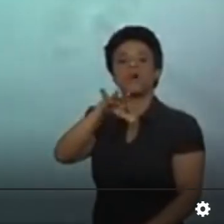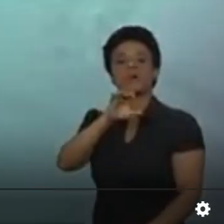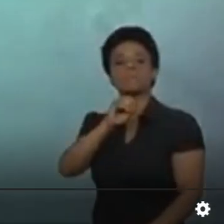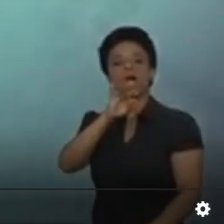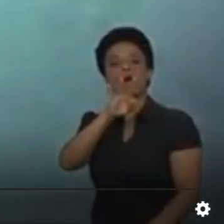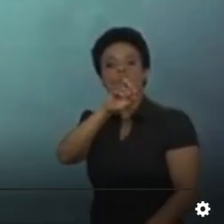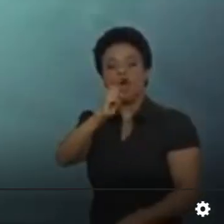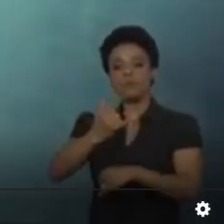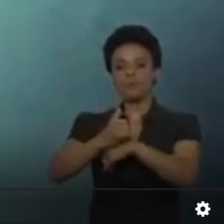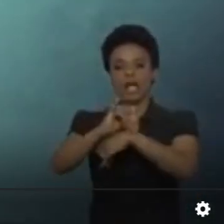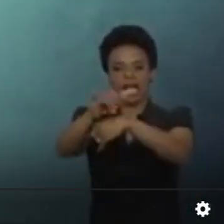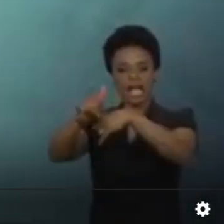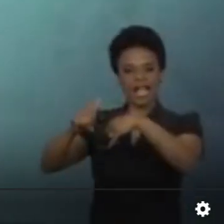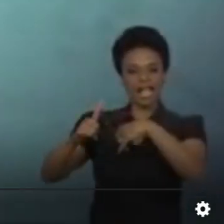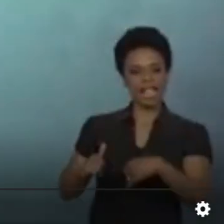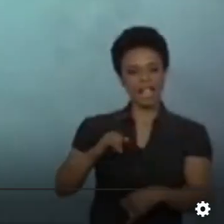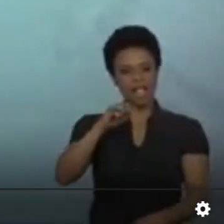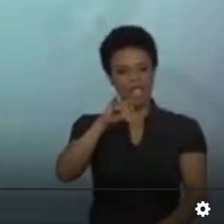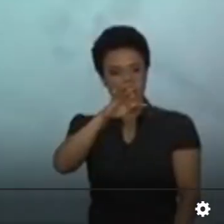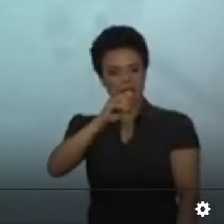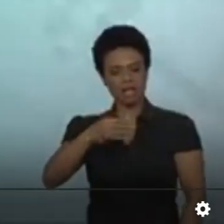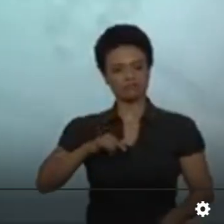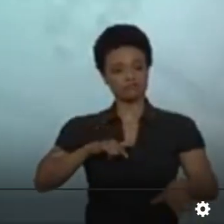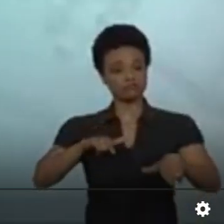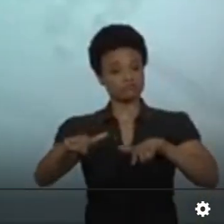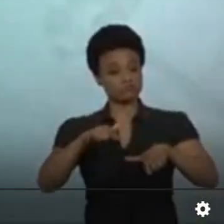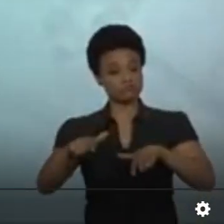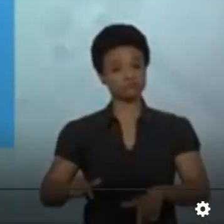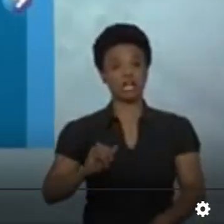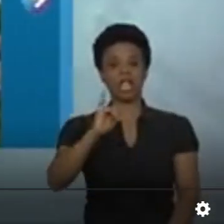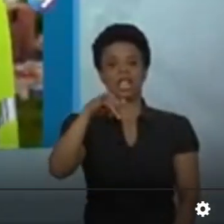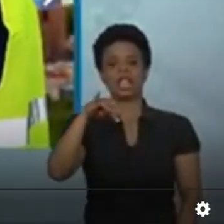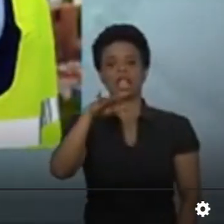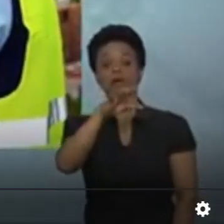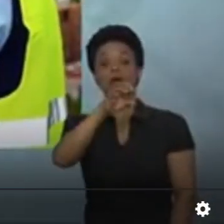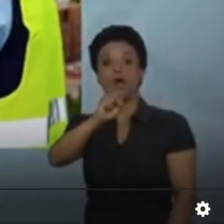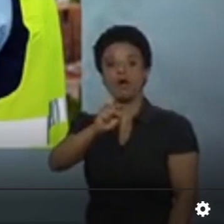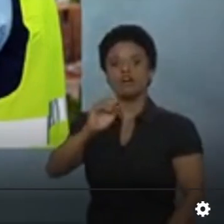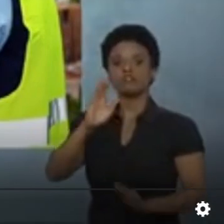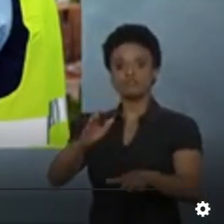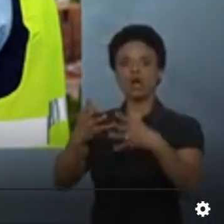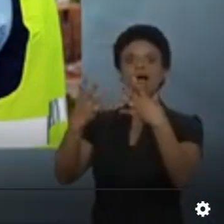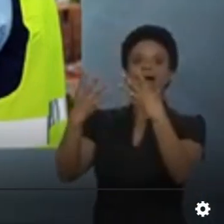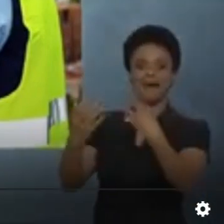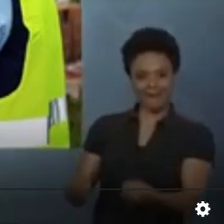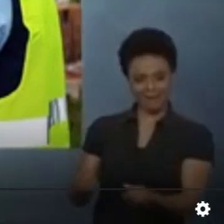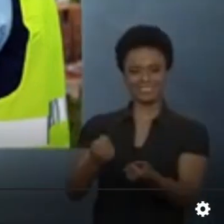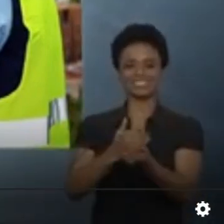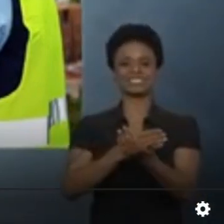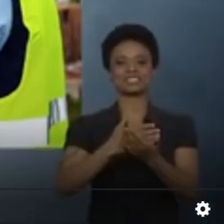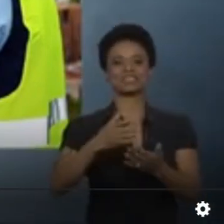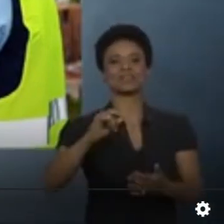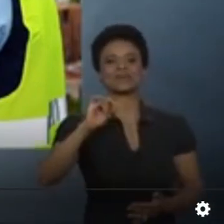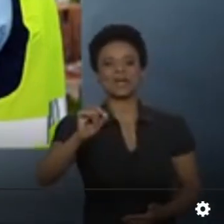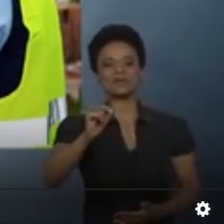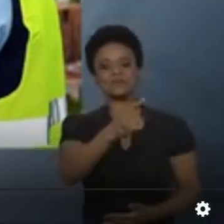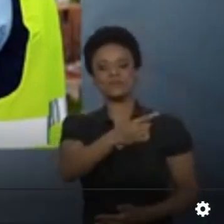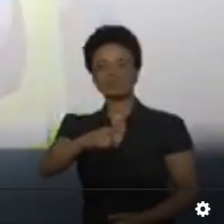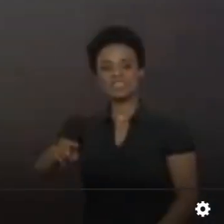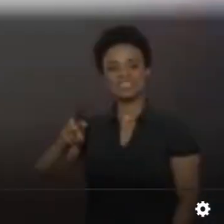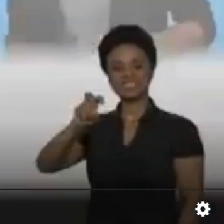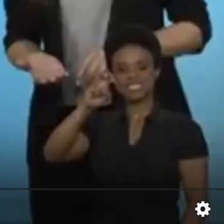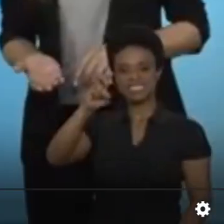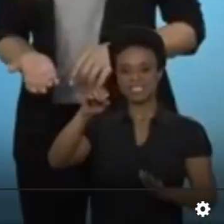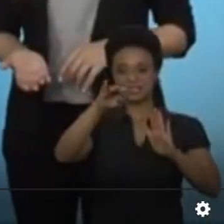eletricistas, encargos trabalhistas e impostos. Com o orçamento aprovado, iniciamos uma nova etapa composta de 5